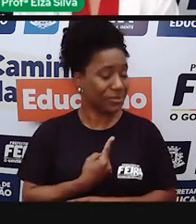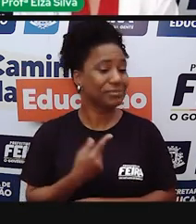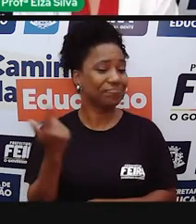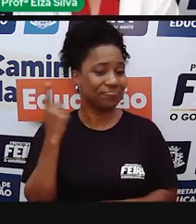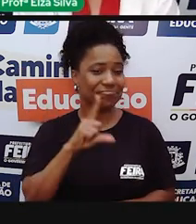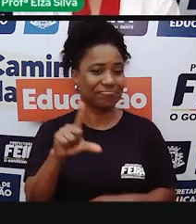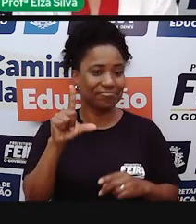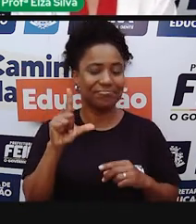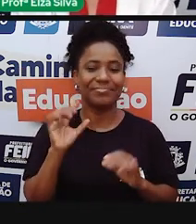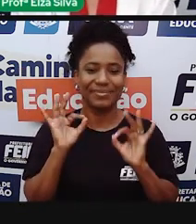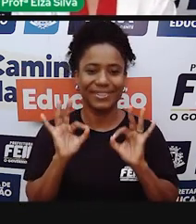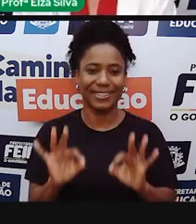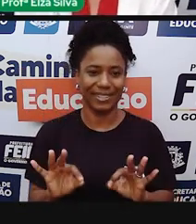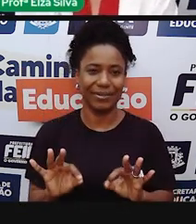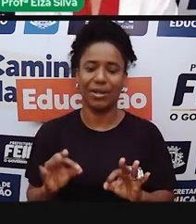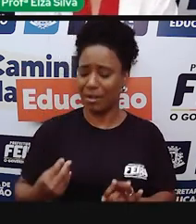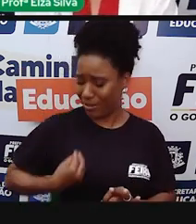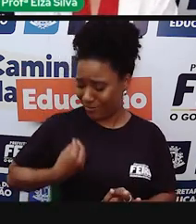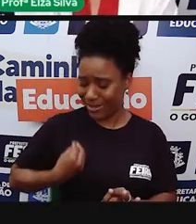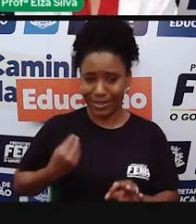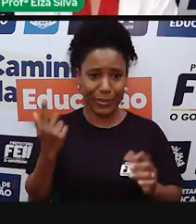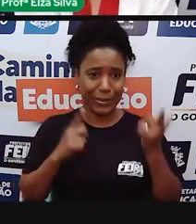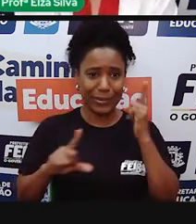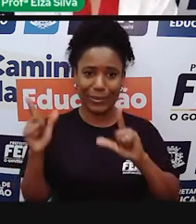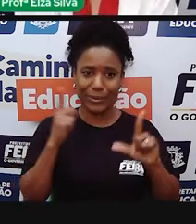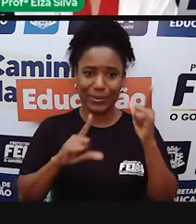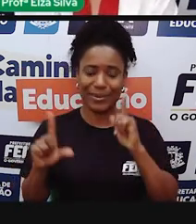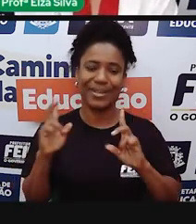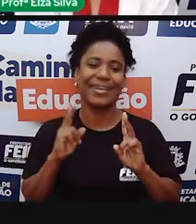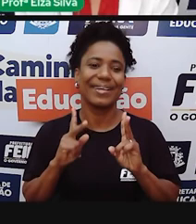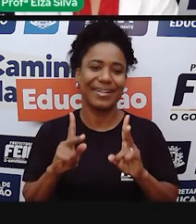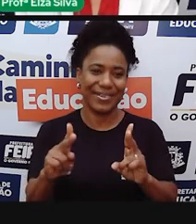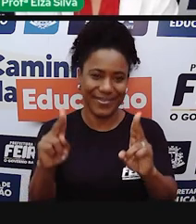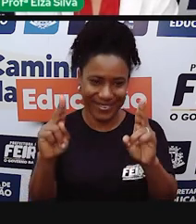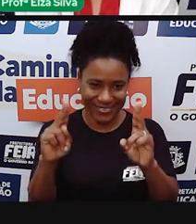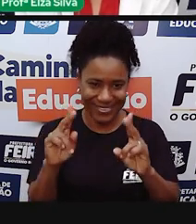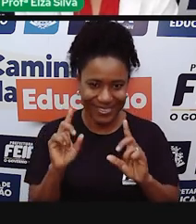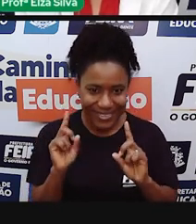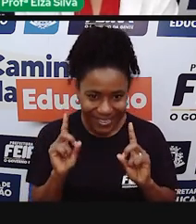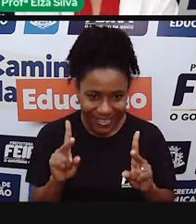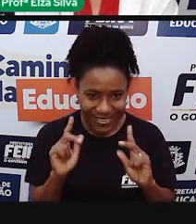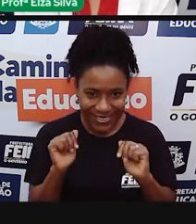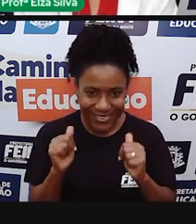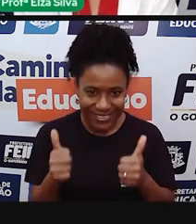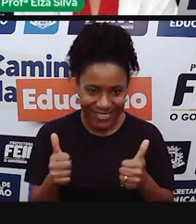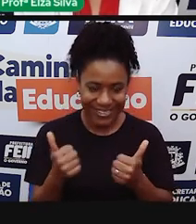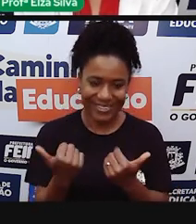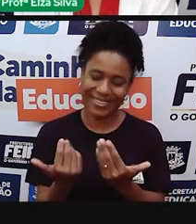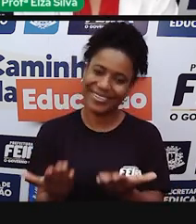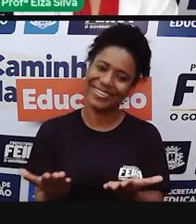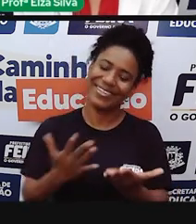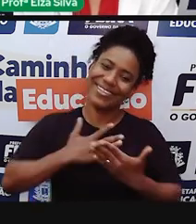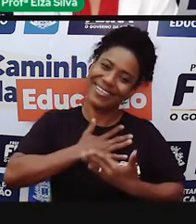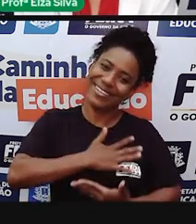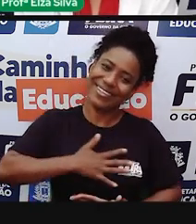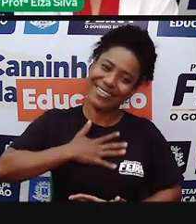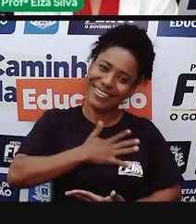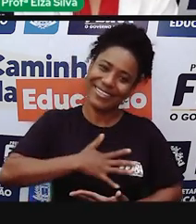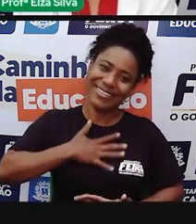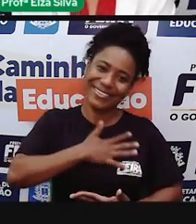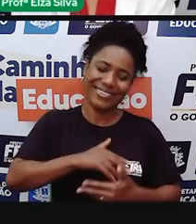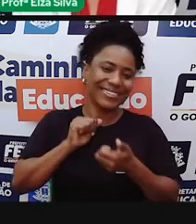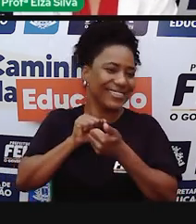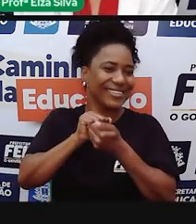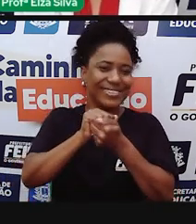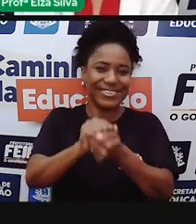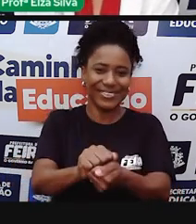situações que ocorrem em nossas vidas. Ok, students? Nice to see you. Foi um prazer estar com